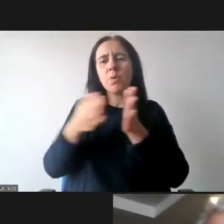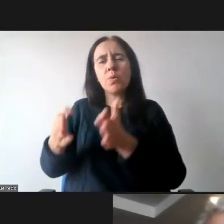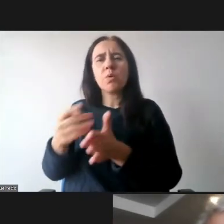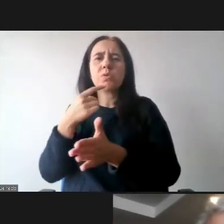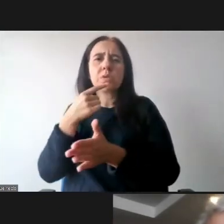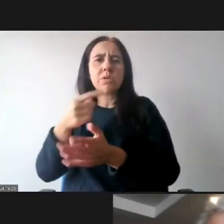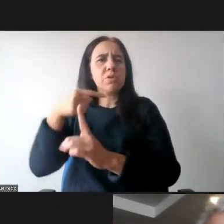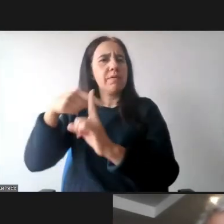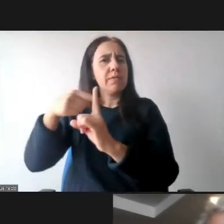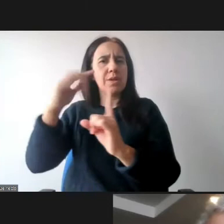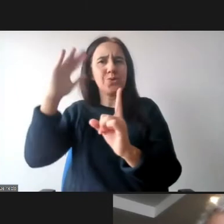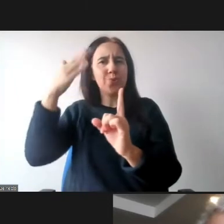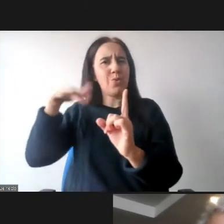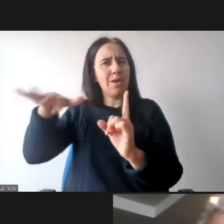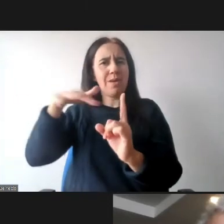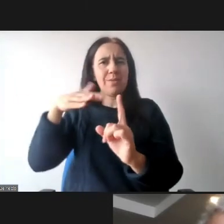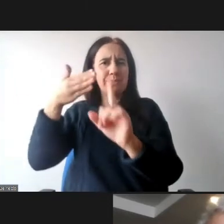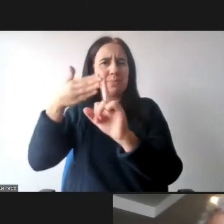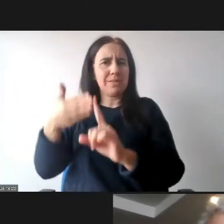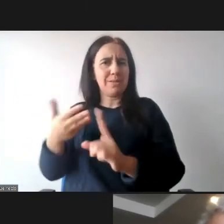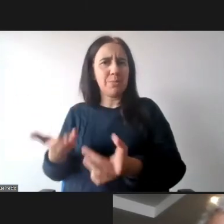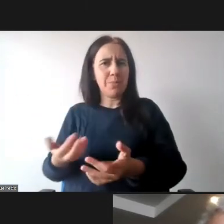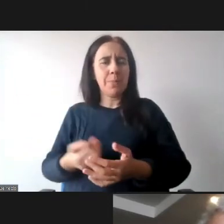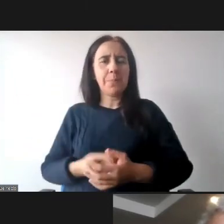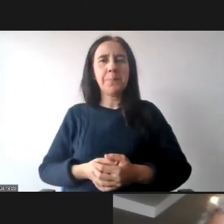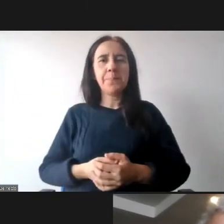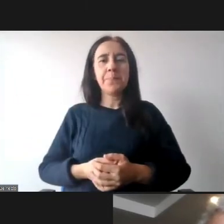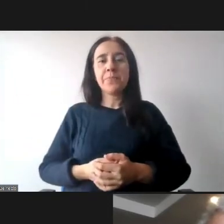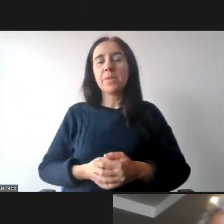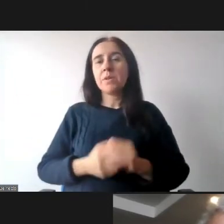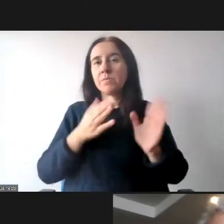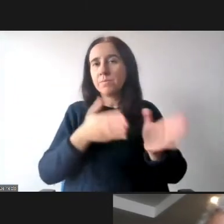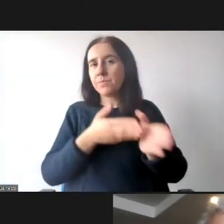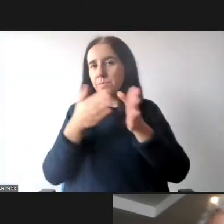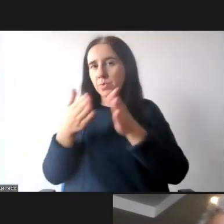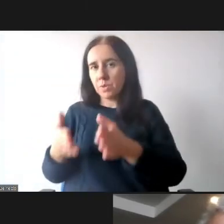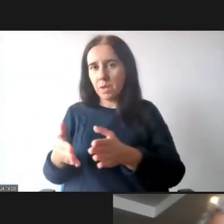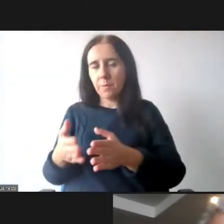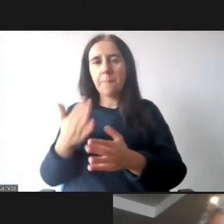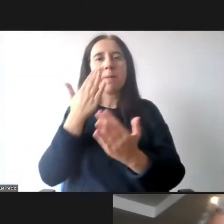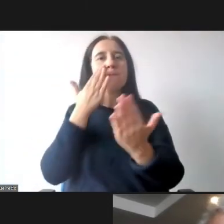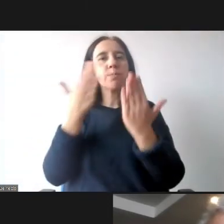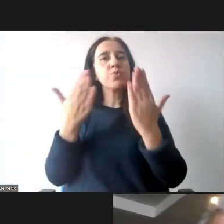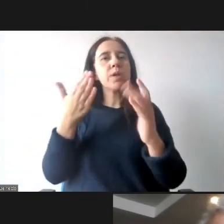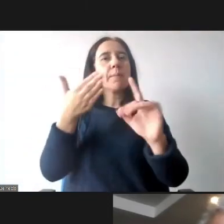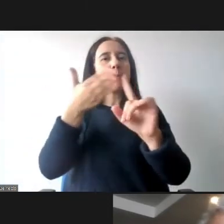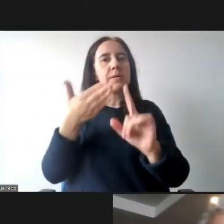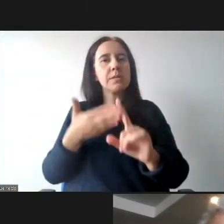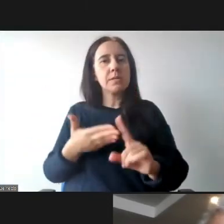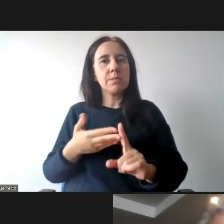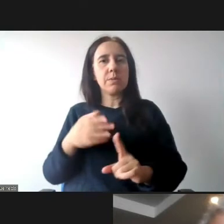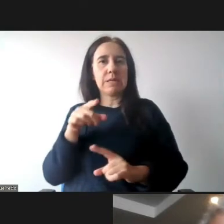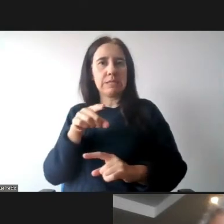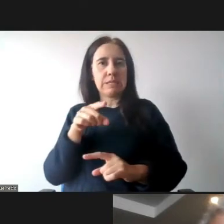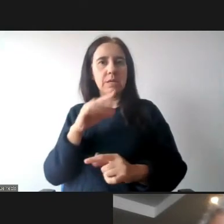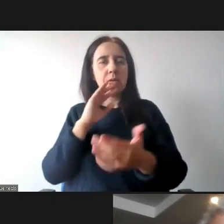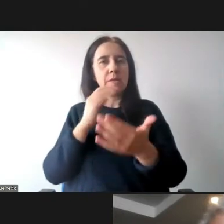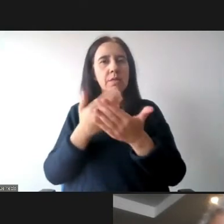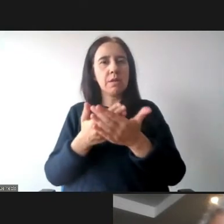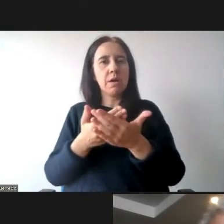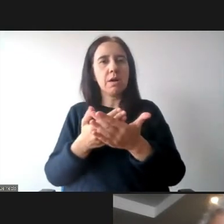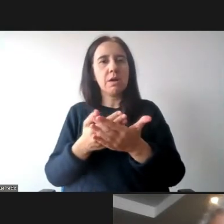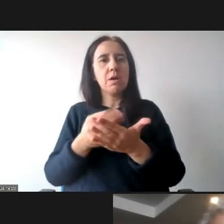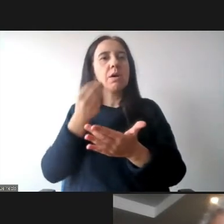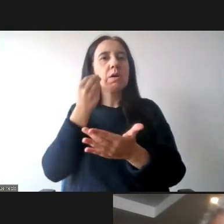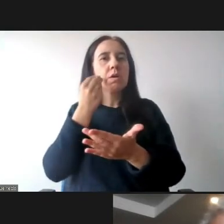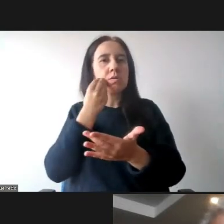grandes vantagens do princípio. Por outro lado, o princípio da proporcionalidade é um instrumento para a